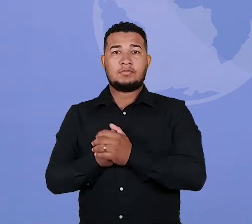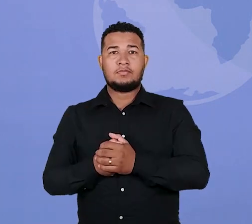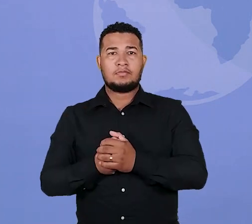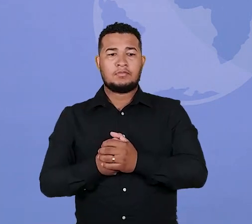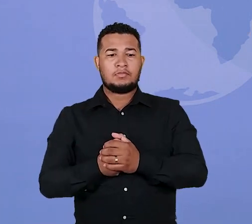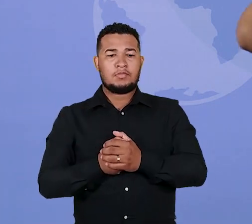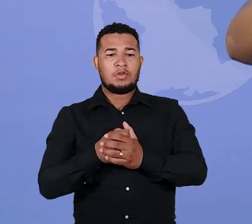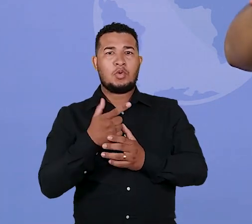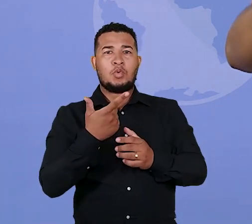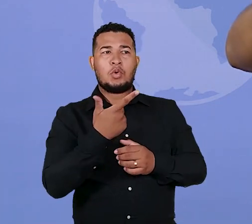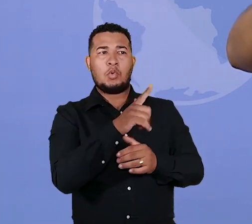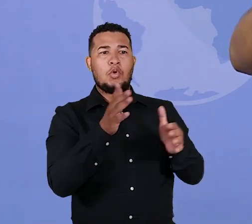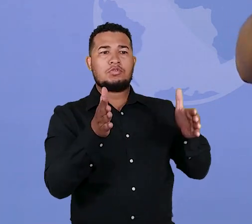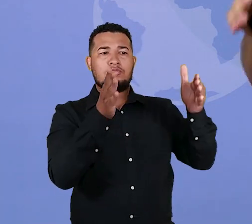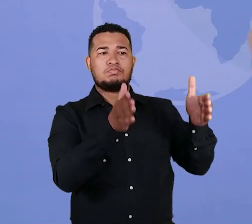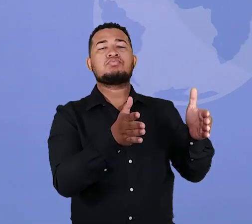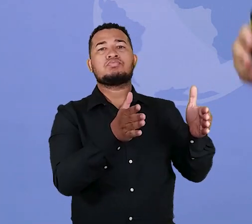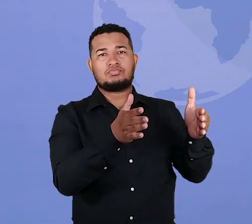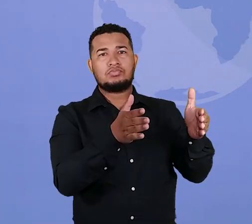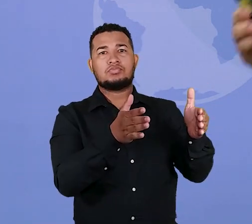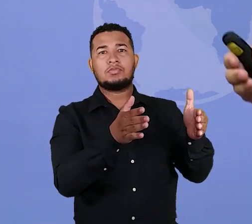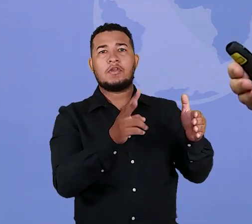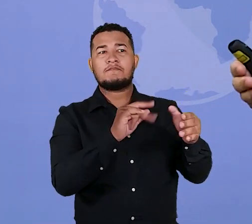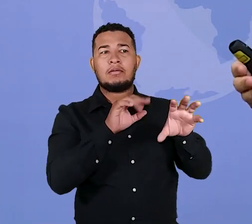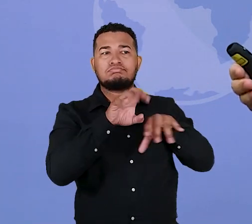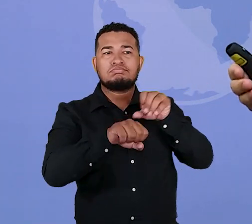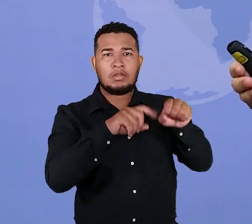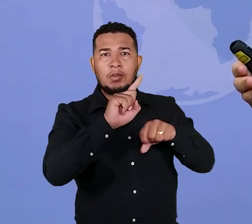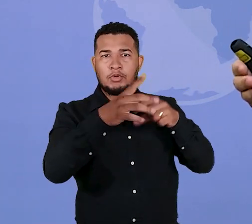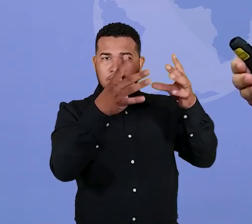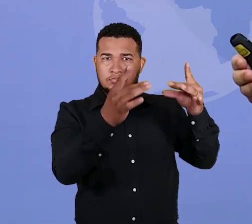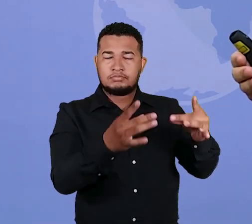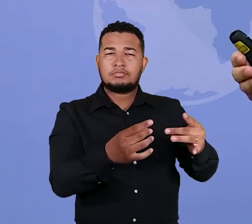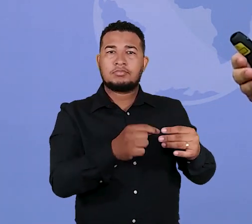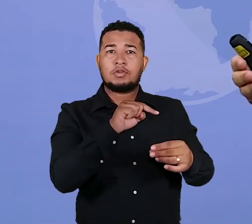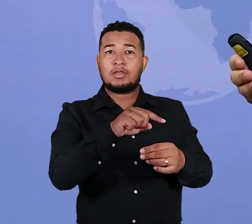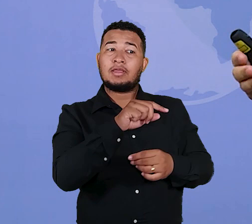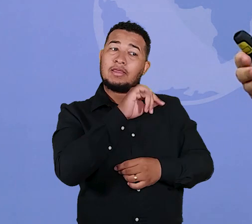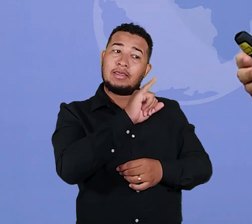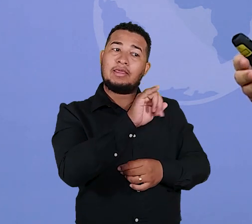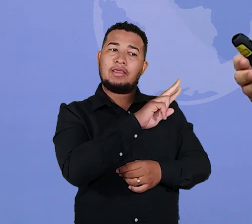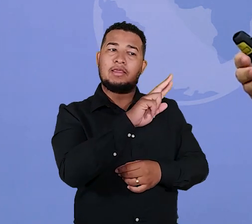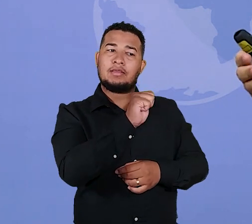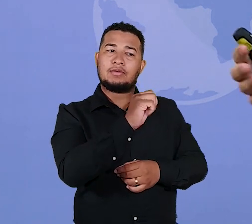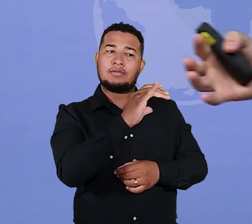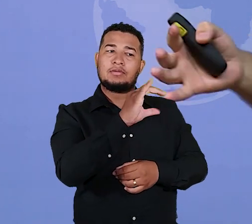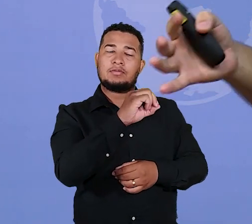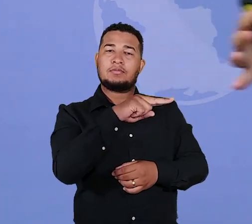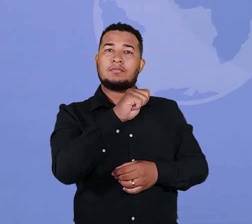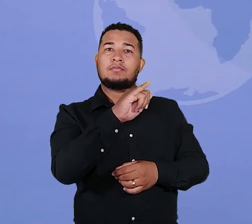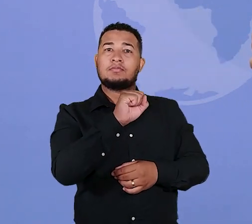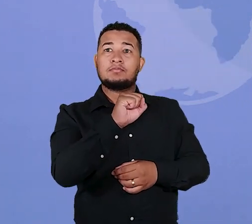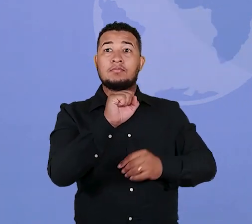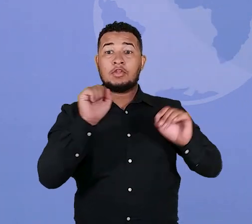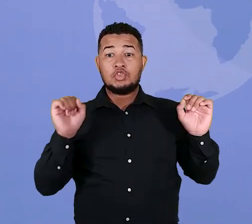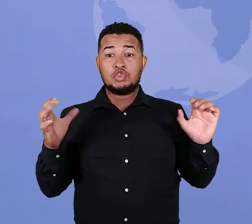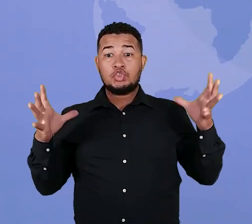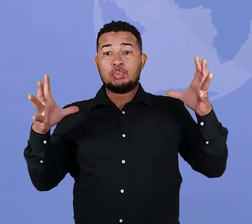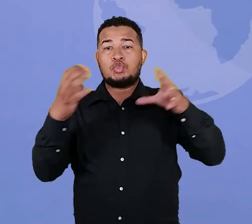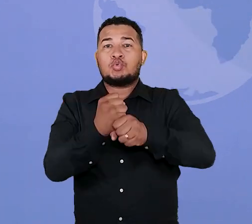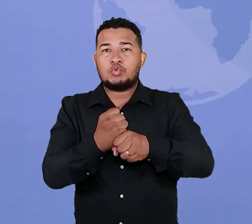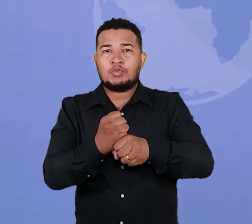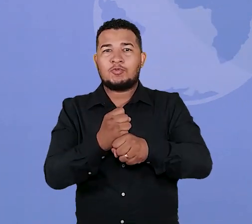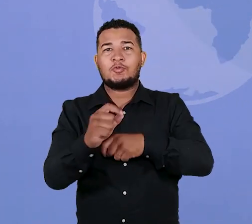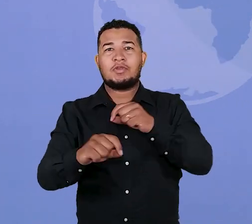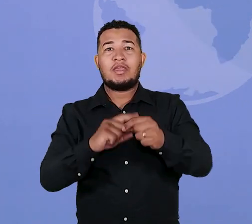lado. Qual é o outro tipo de conjunto que nós vamos explorar melhor daqui a pouco? Os irracionais. E juntando tudo, temos o